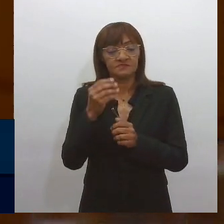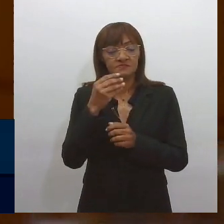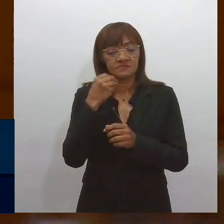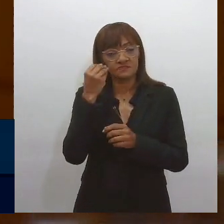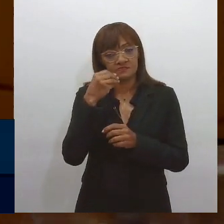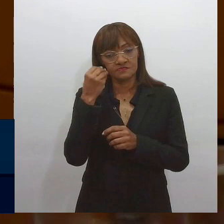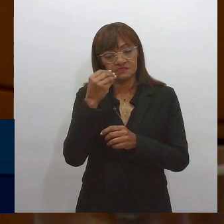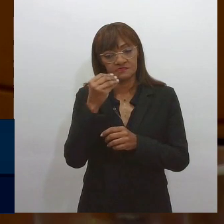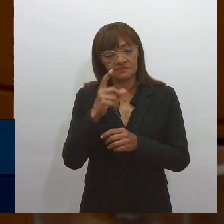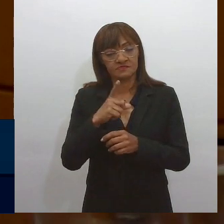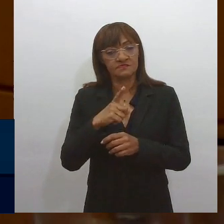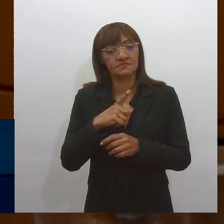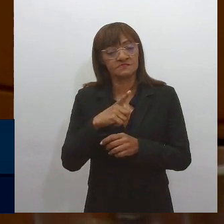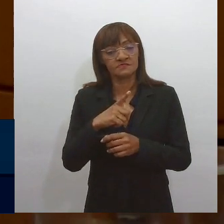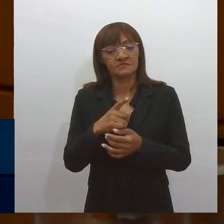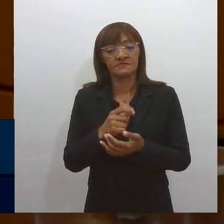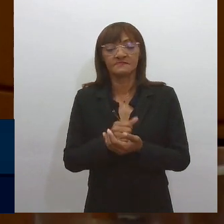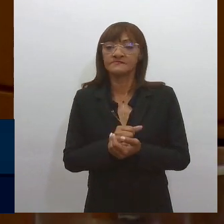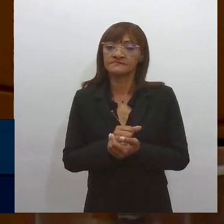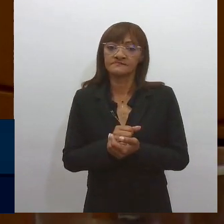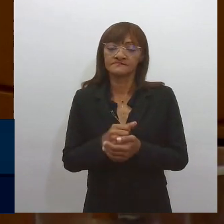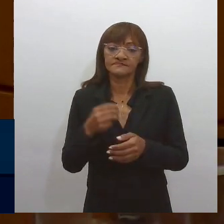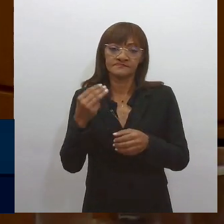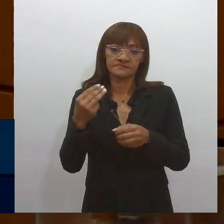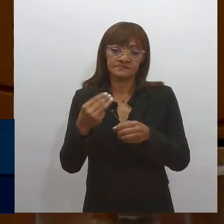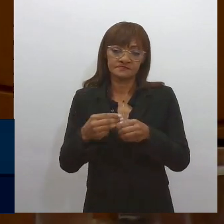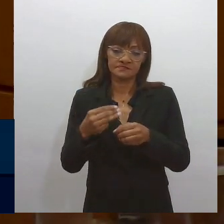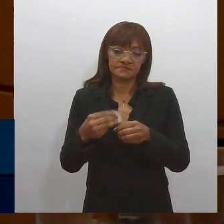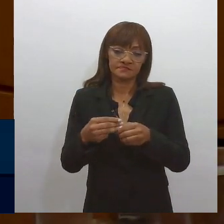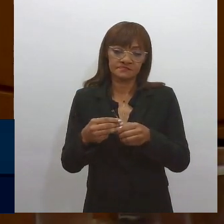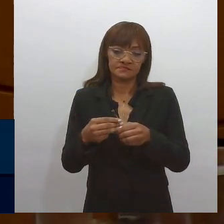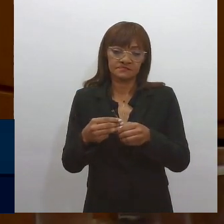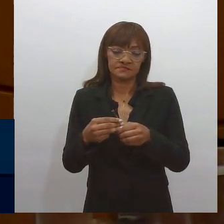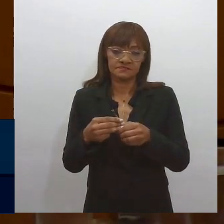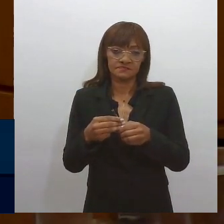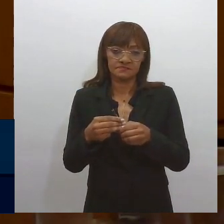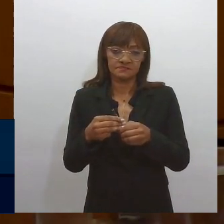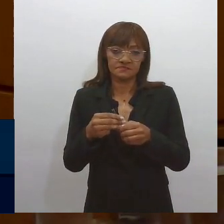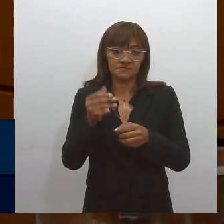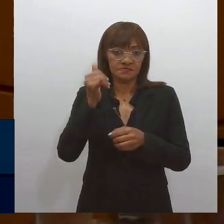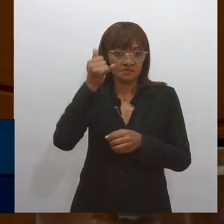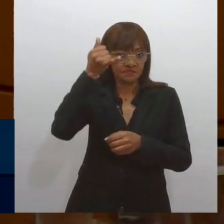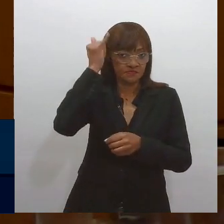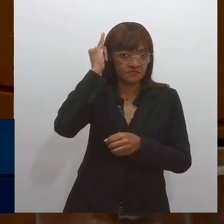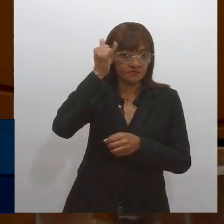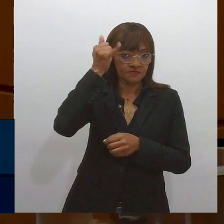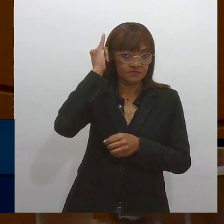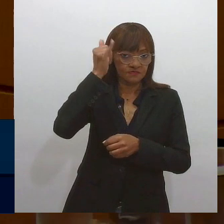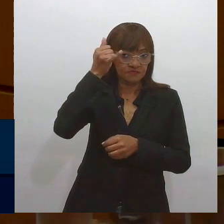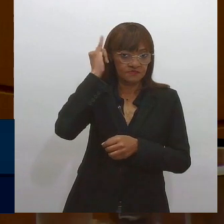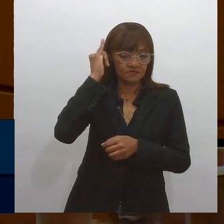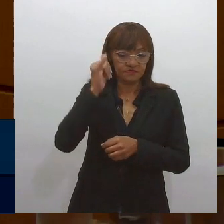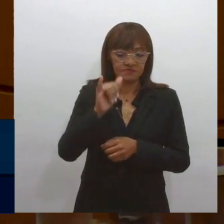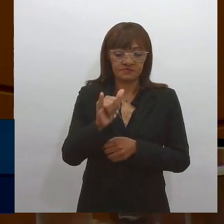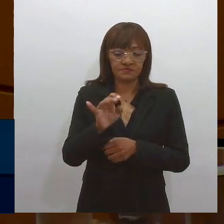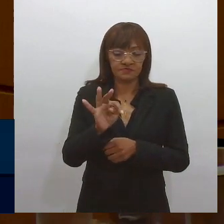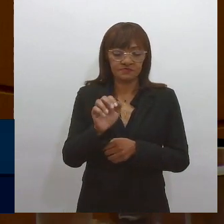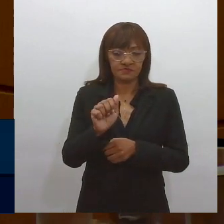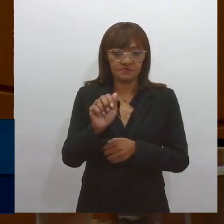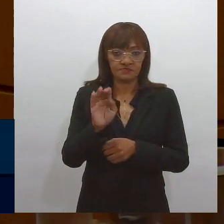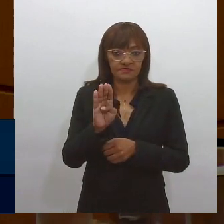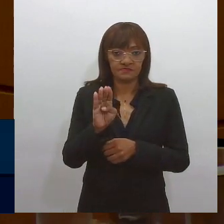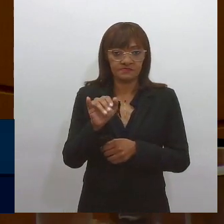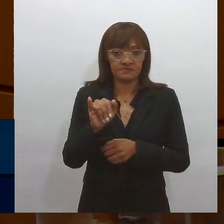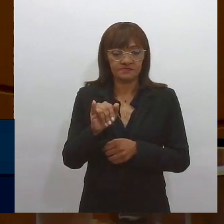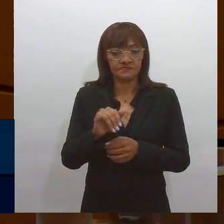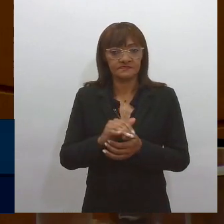município de Itabi onde lá o governador em